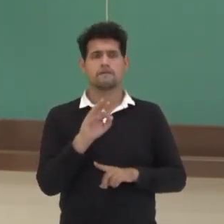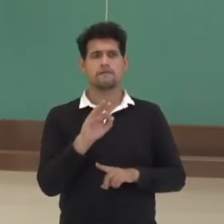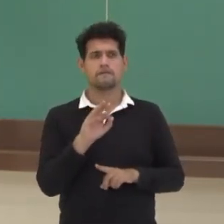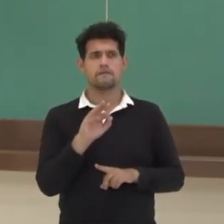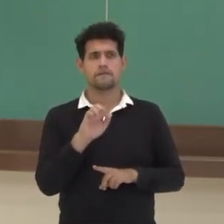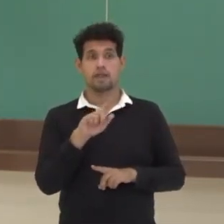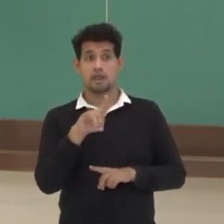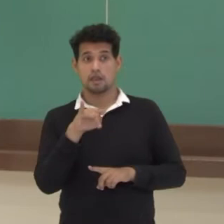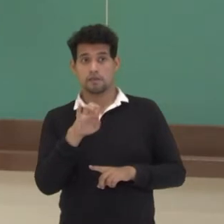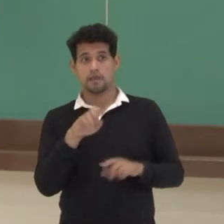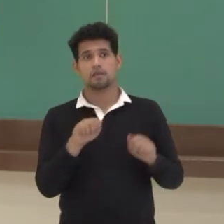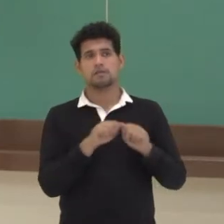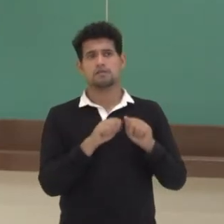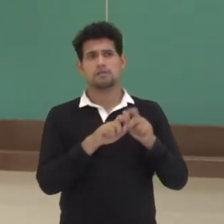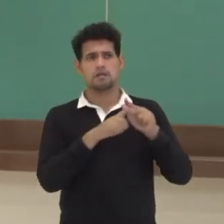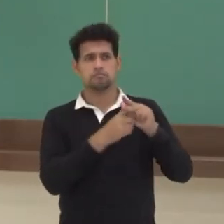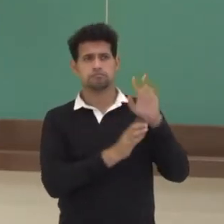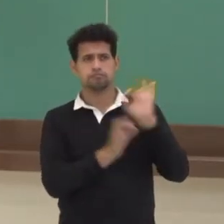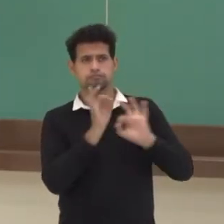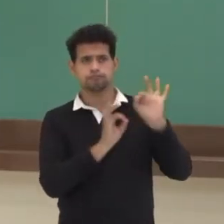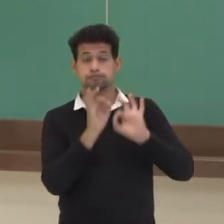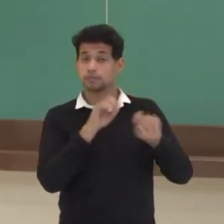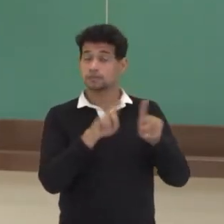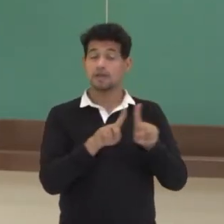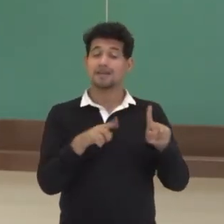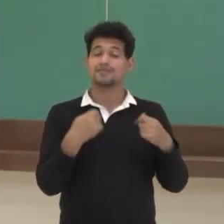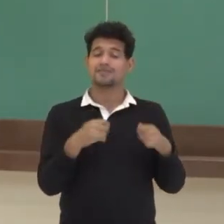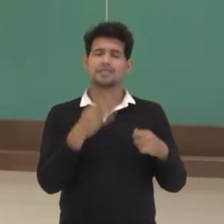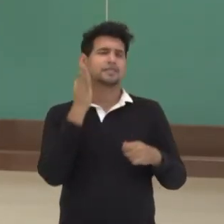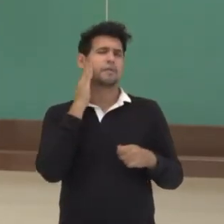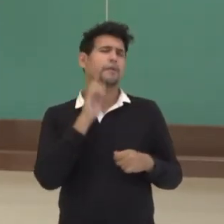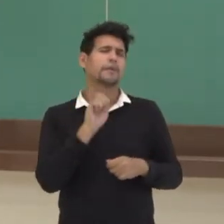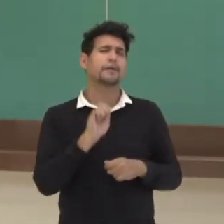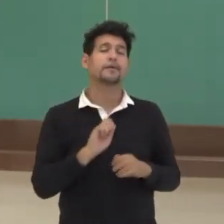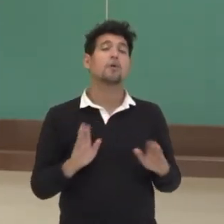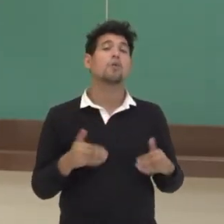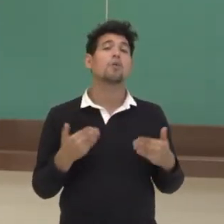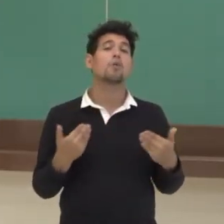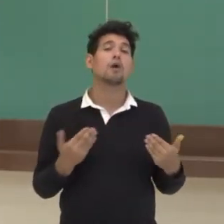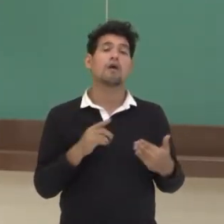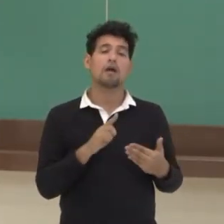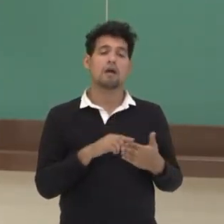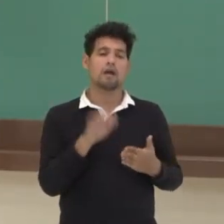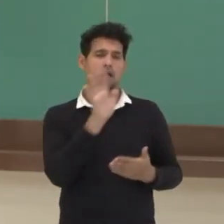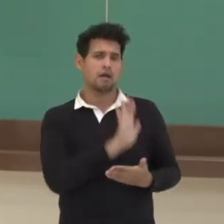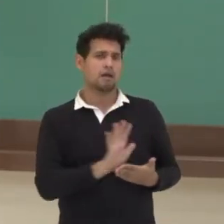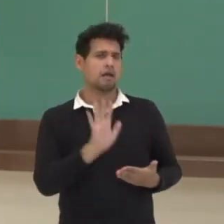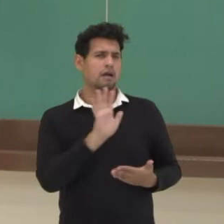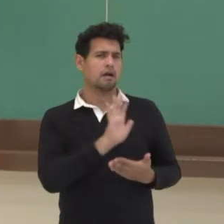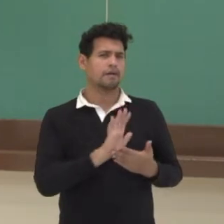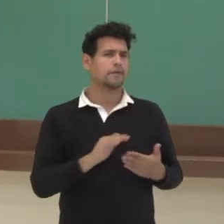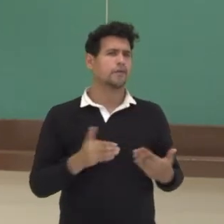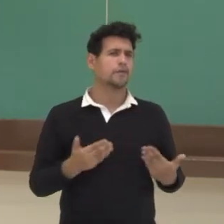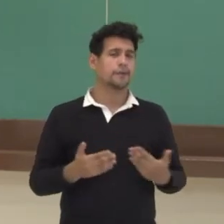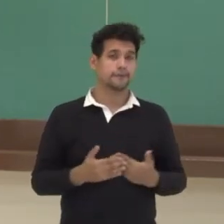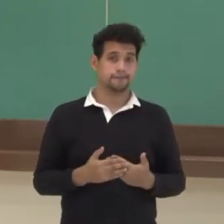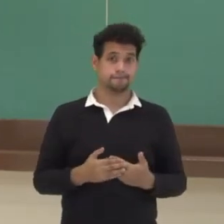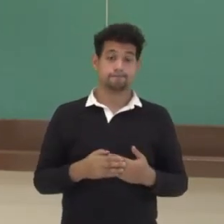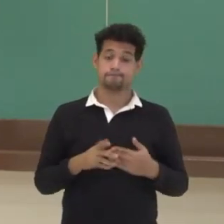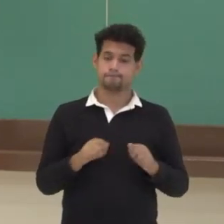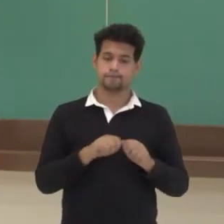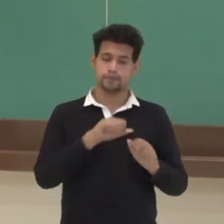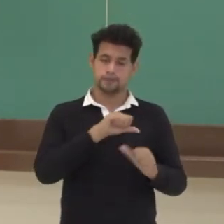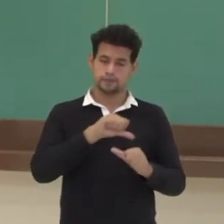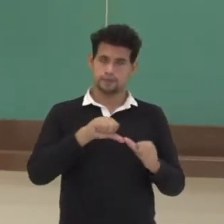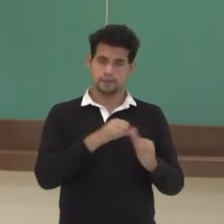construir essa peça e precisa saber, então, qual que é a área dela, tá bom? Então, transcreva aí